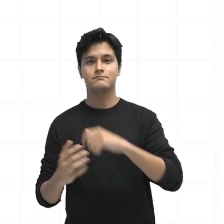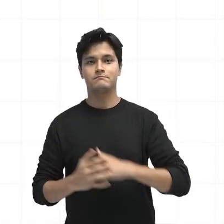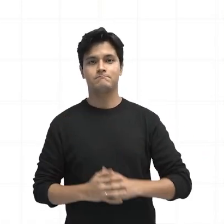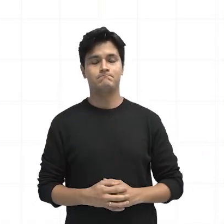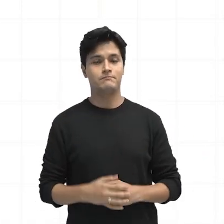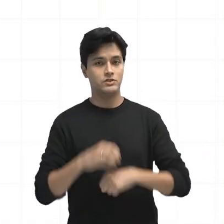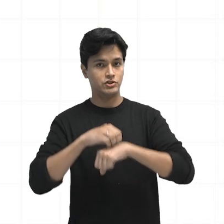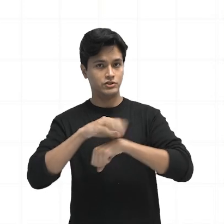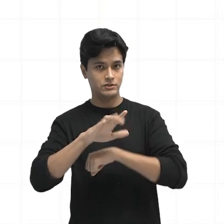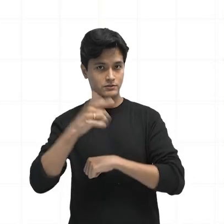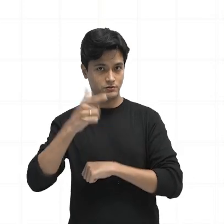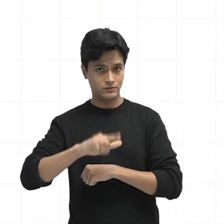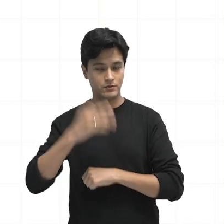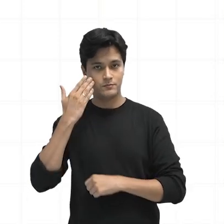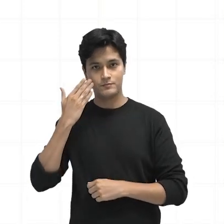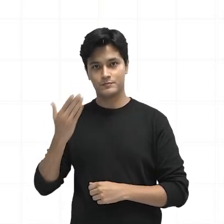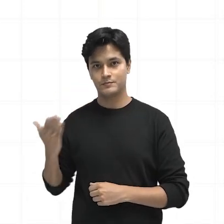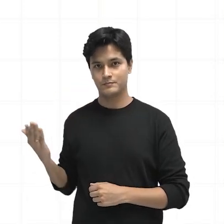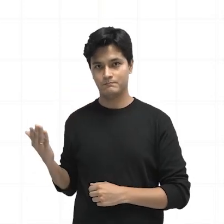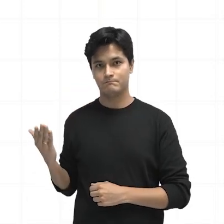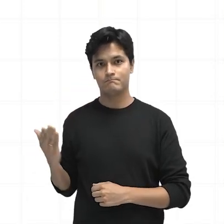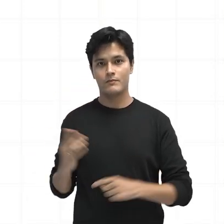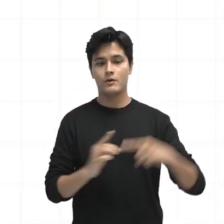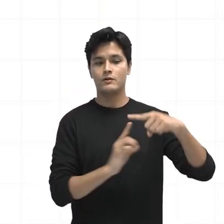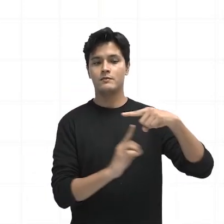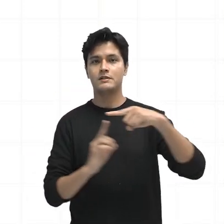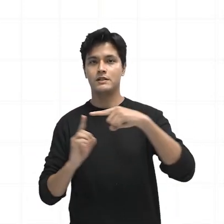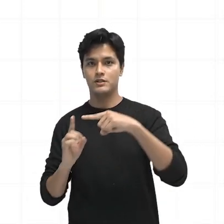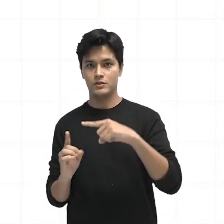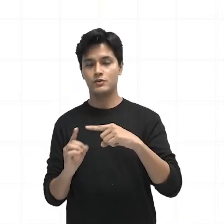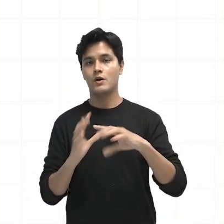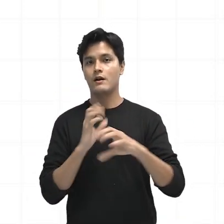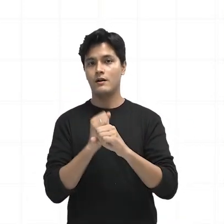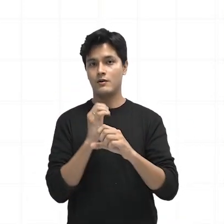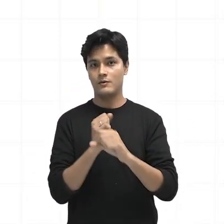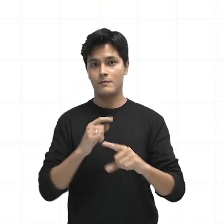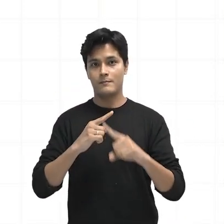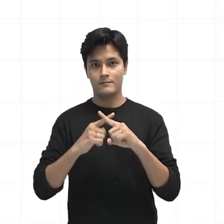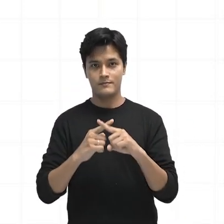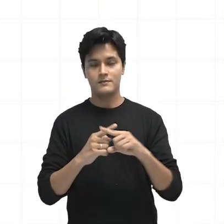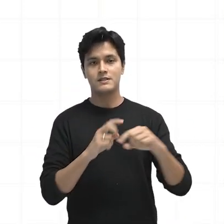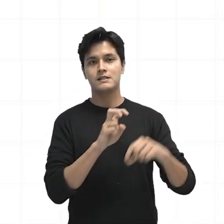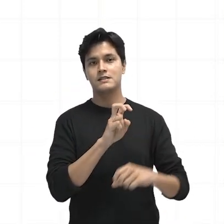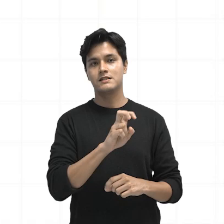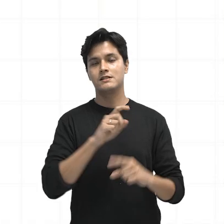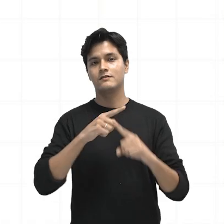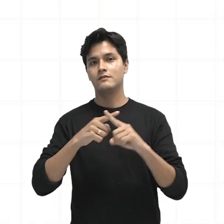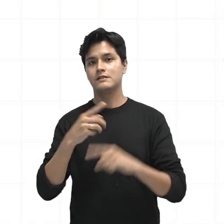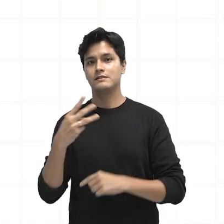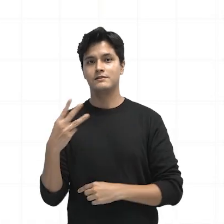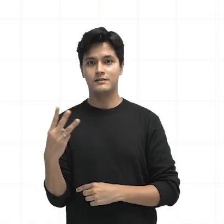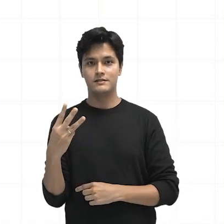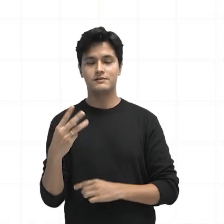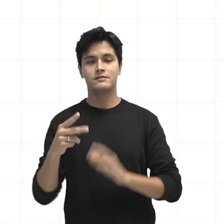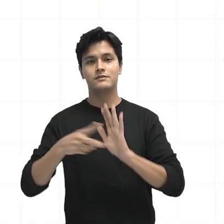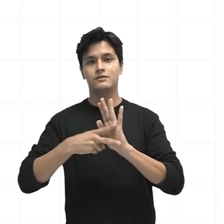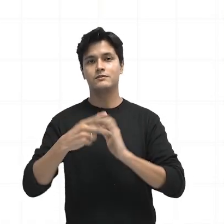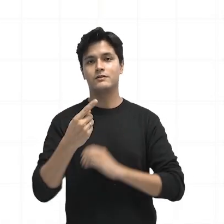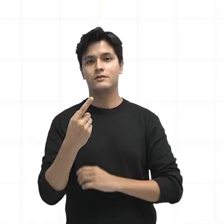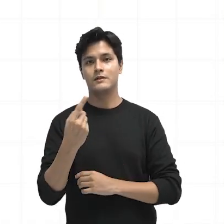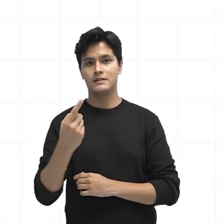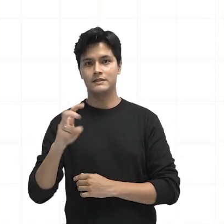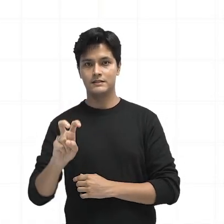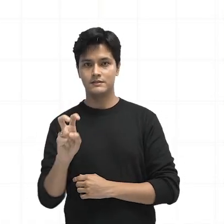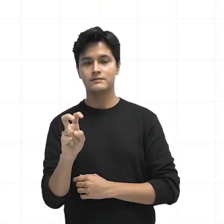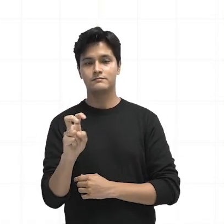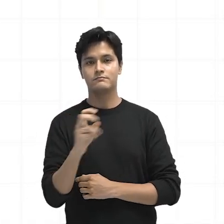para a dica. Multiplica embaixo. 5 vezes 3 é 15. Primeira diagonal. 4 vezes 3